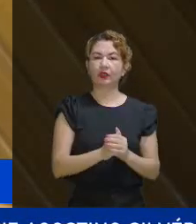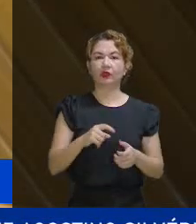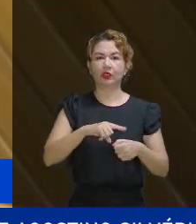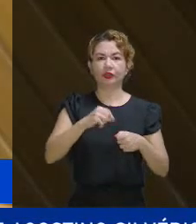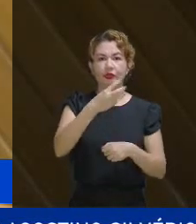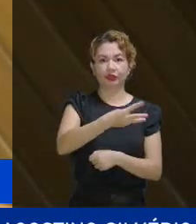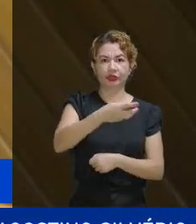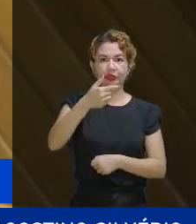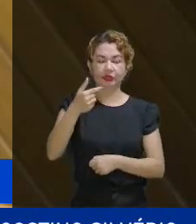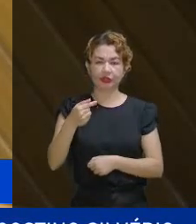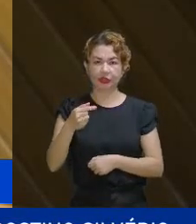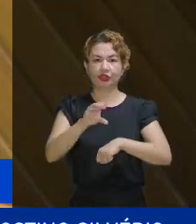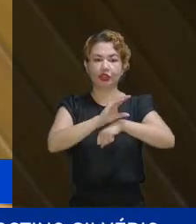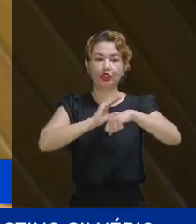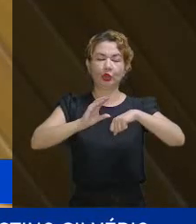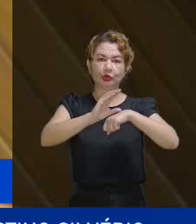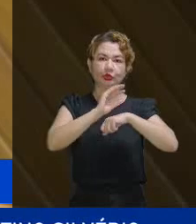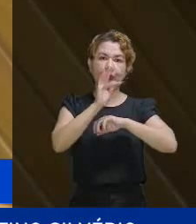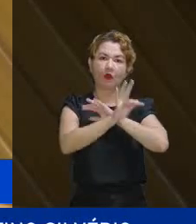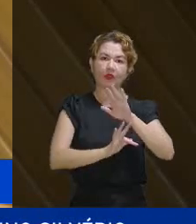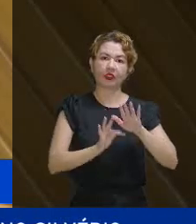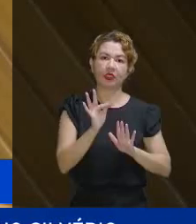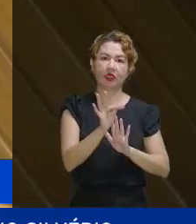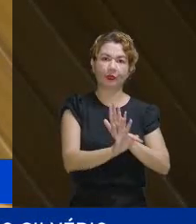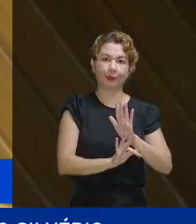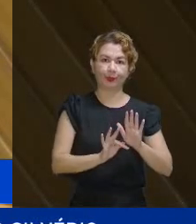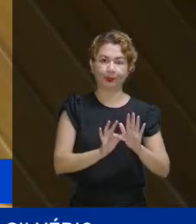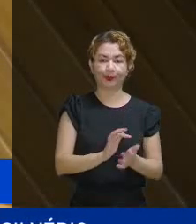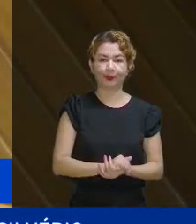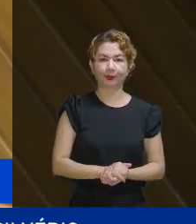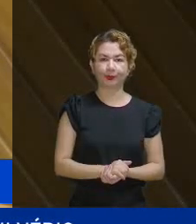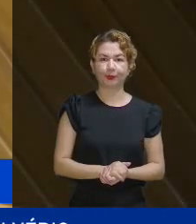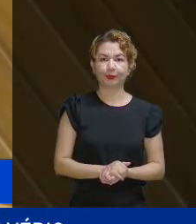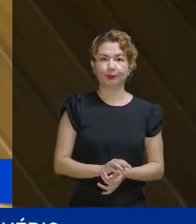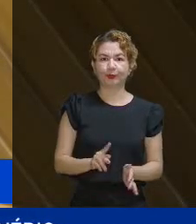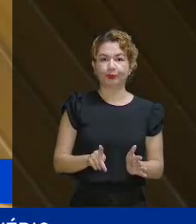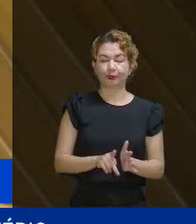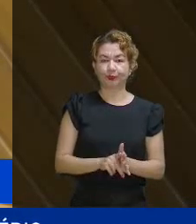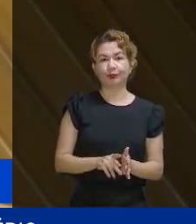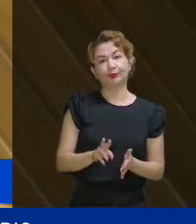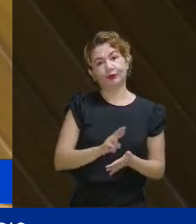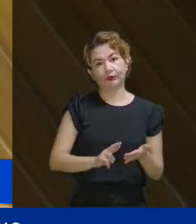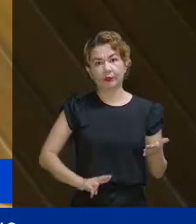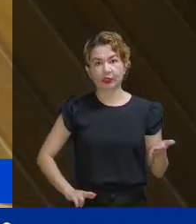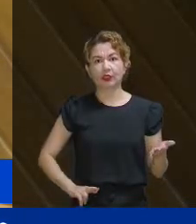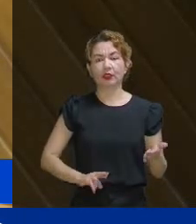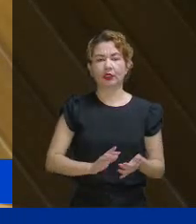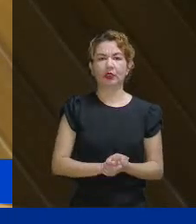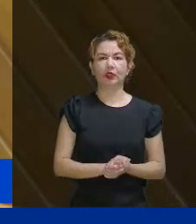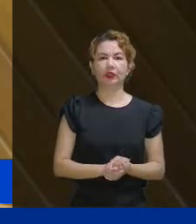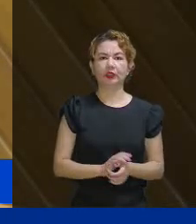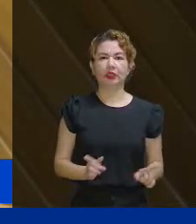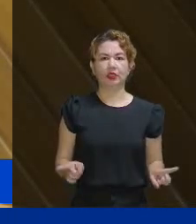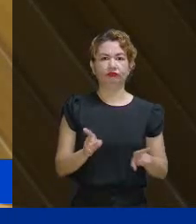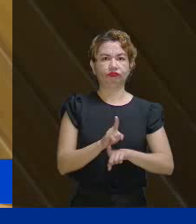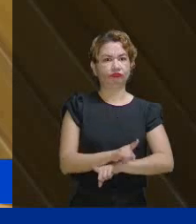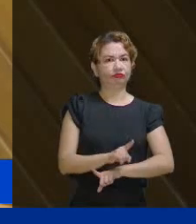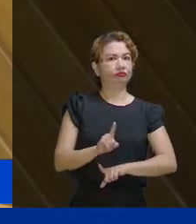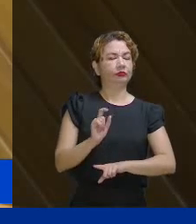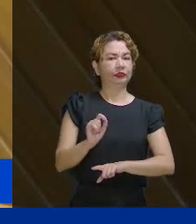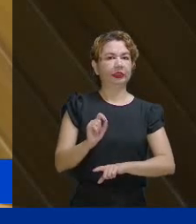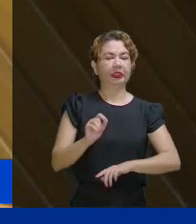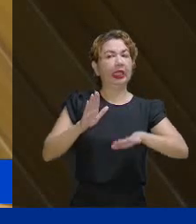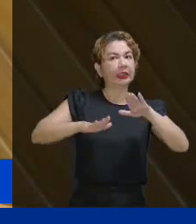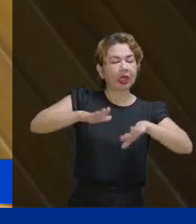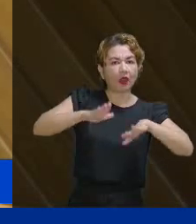artigo 37 da Constituição Federal. Conforme relatado, a controvérsia consiste em